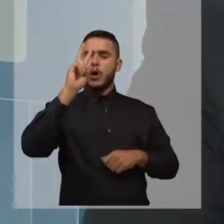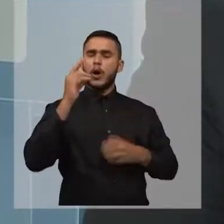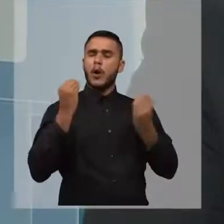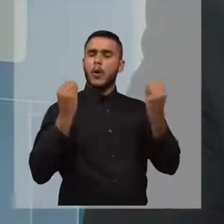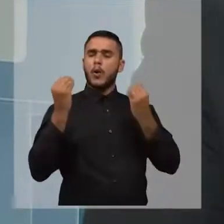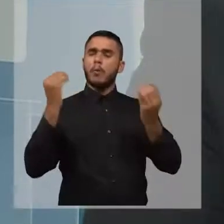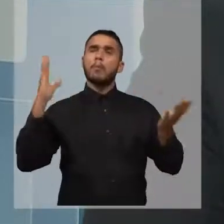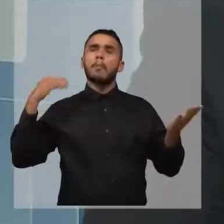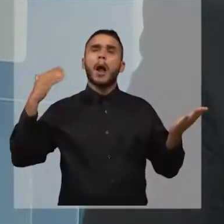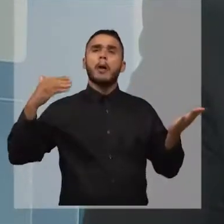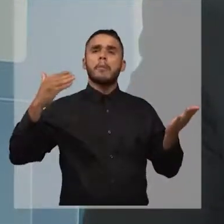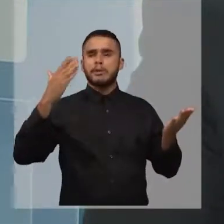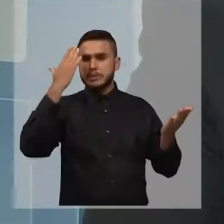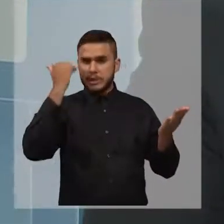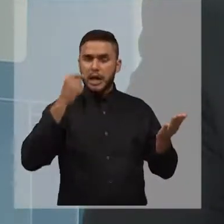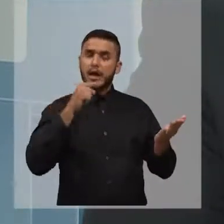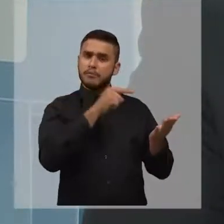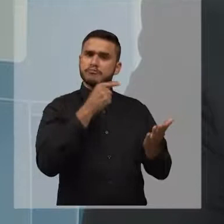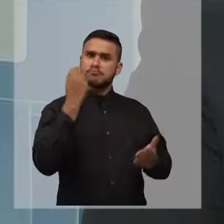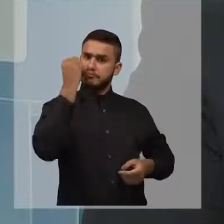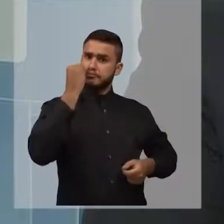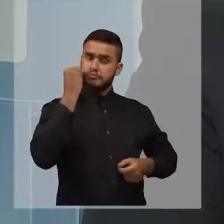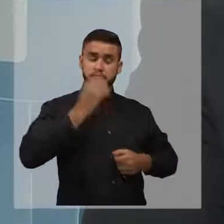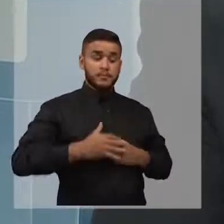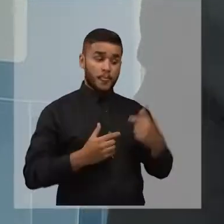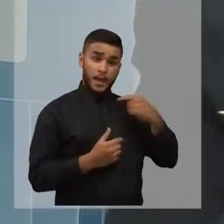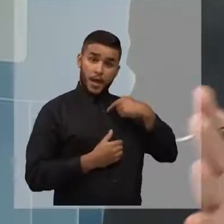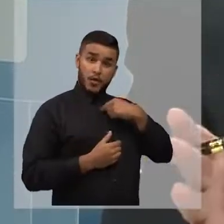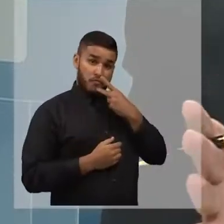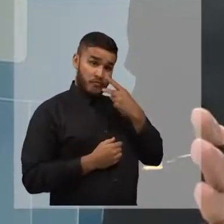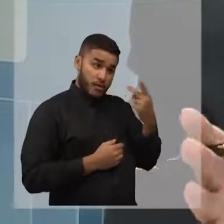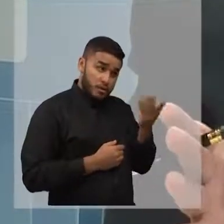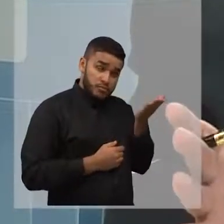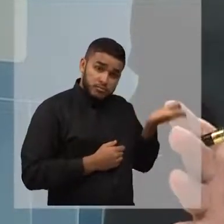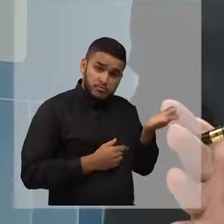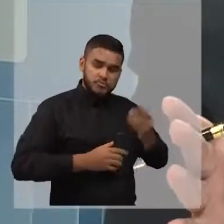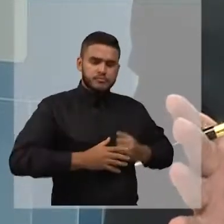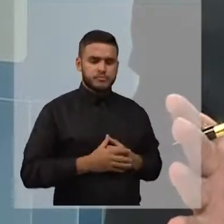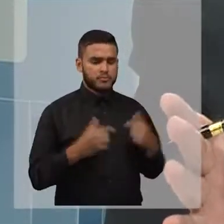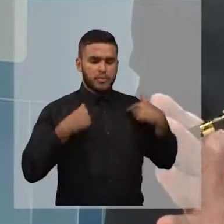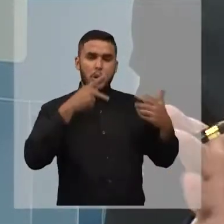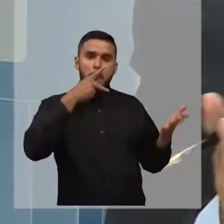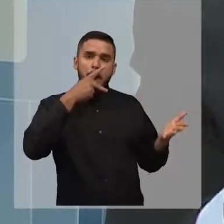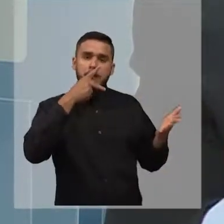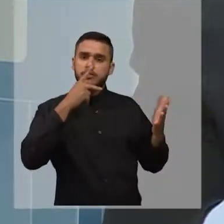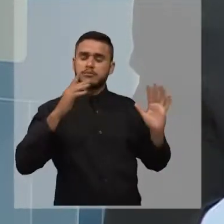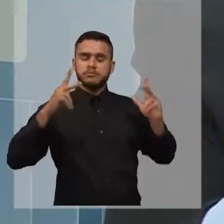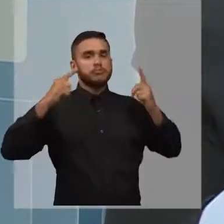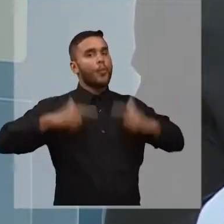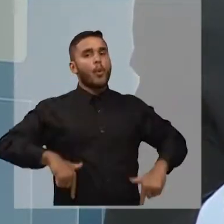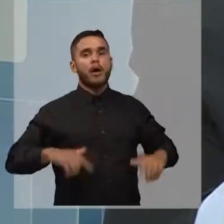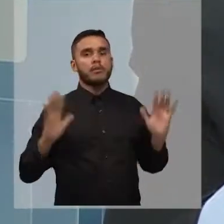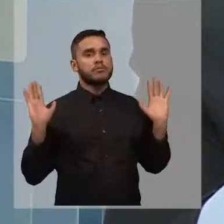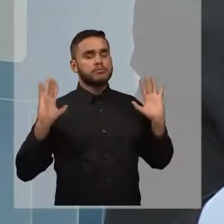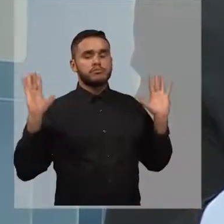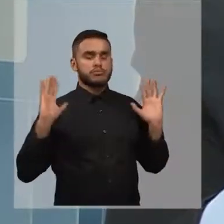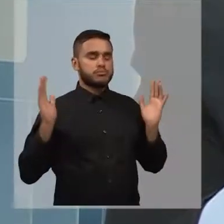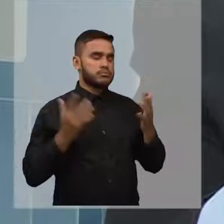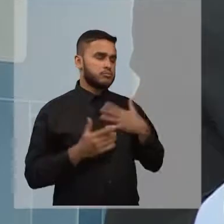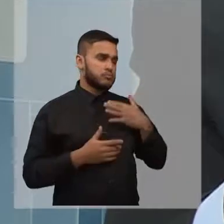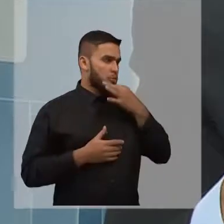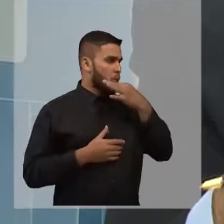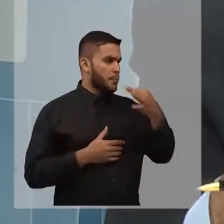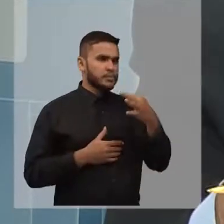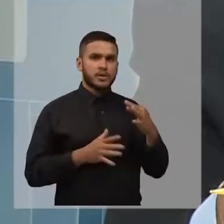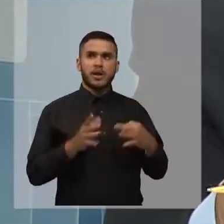muita propriedade, porque não me coloco partidariamente, você sabe disso. E para mim fazer o tipo de análise que eu faço da